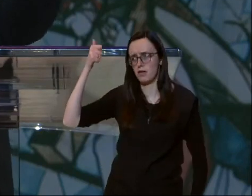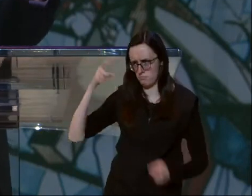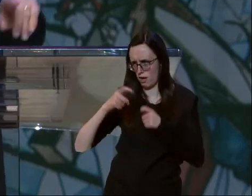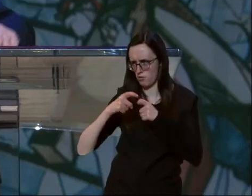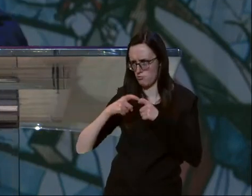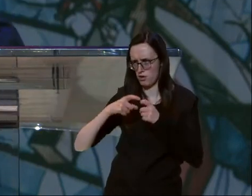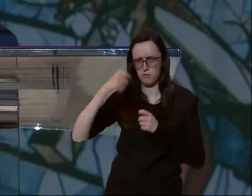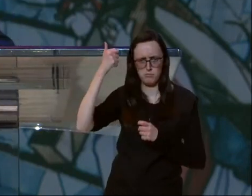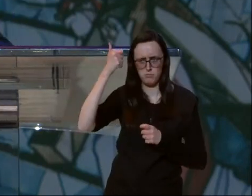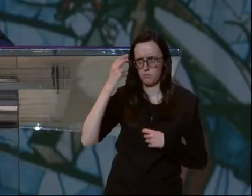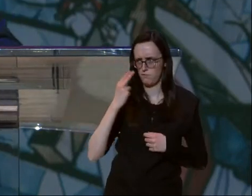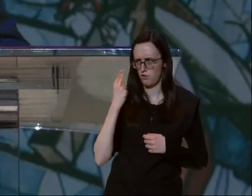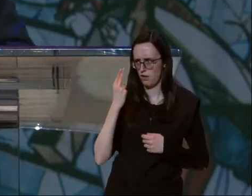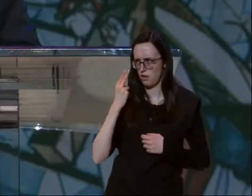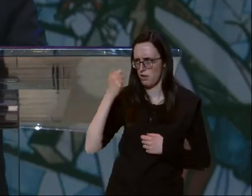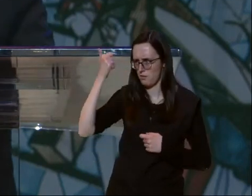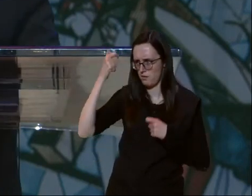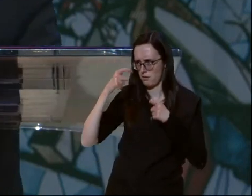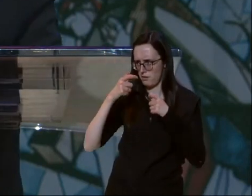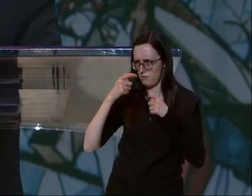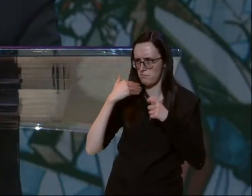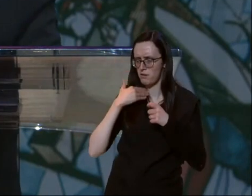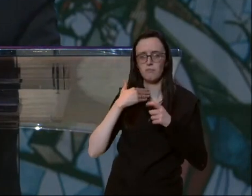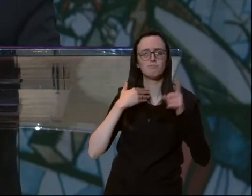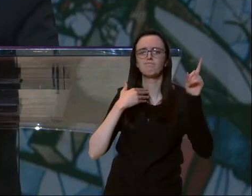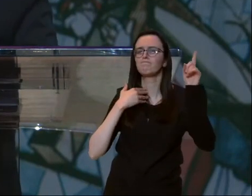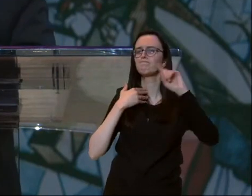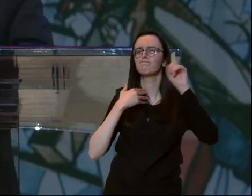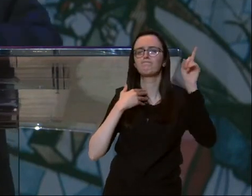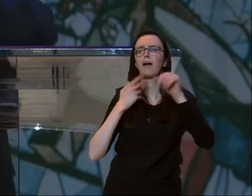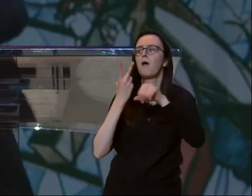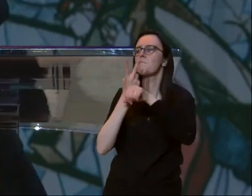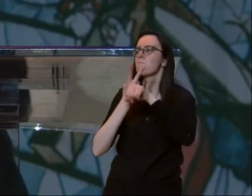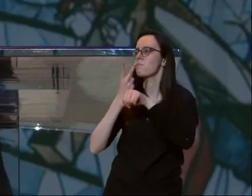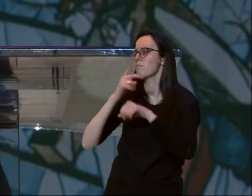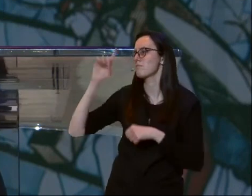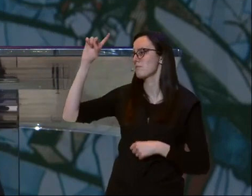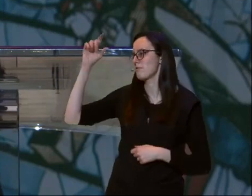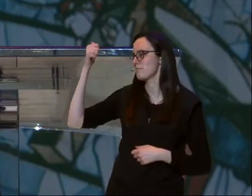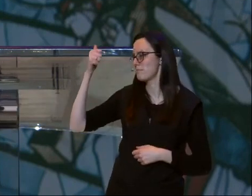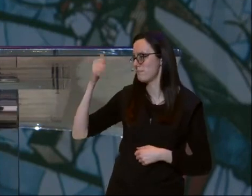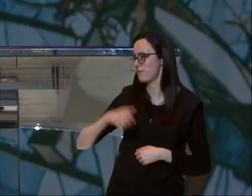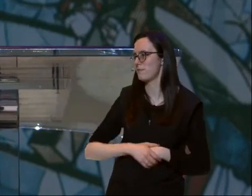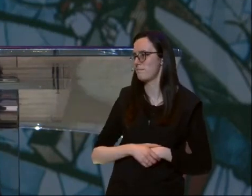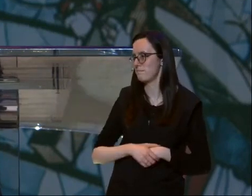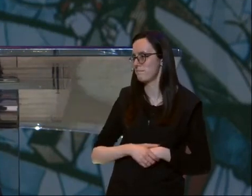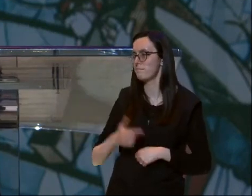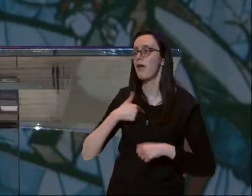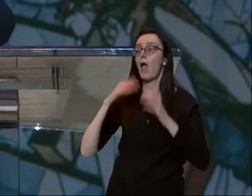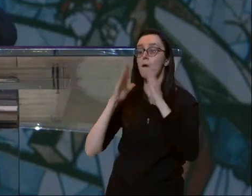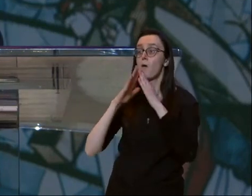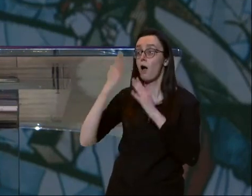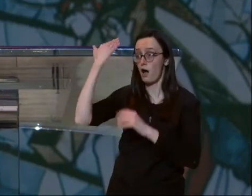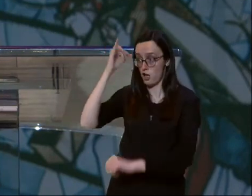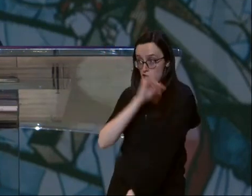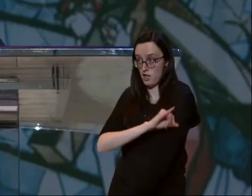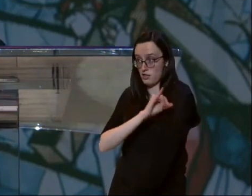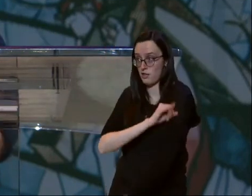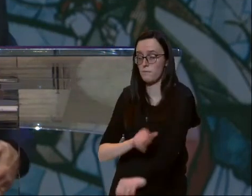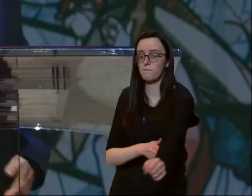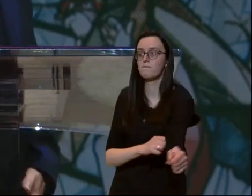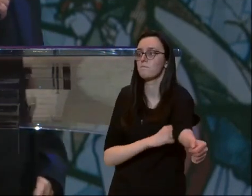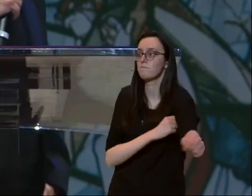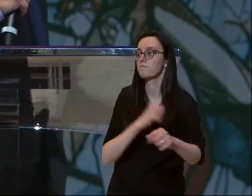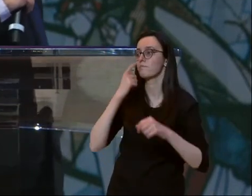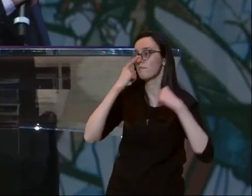primeiramente, procurarmos ao Senhor. Eu morei no Rio de Janeiro, o pessoal pergunta onde eu morava, eu